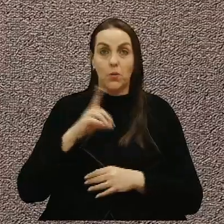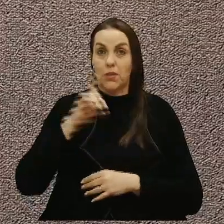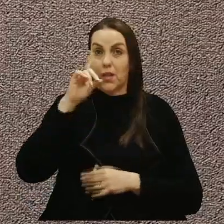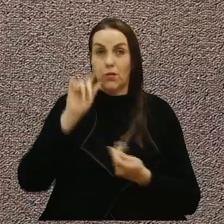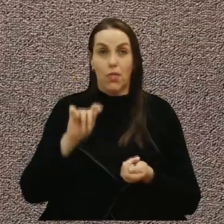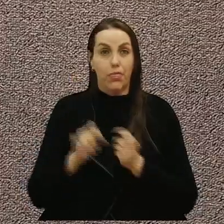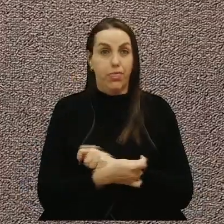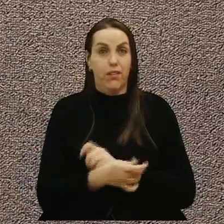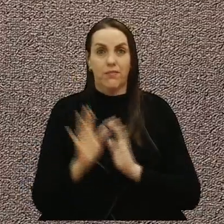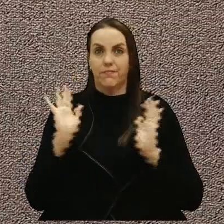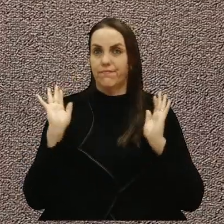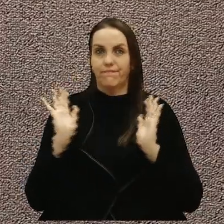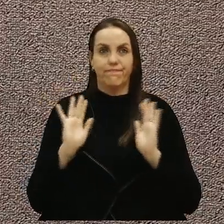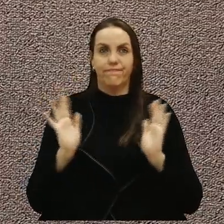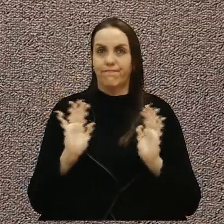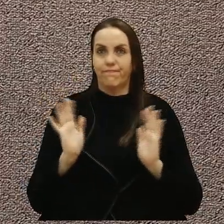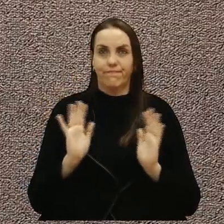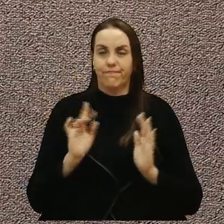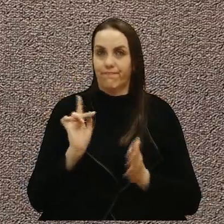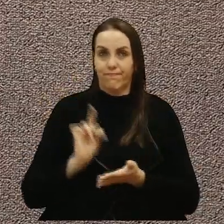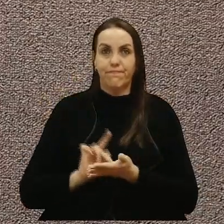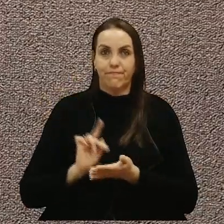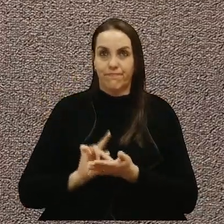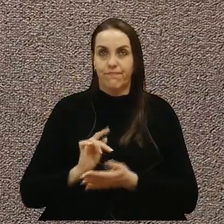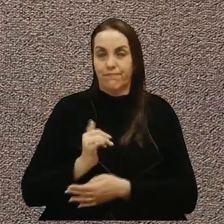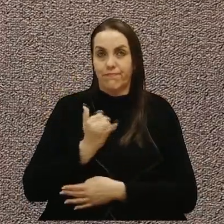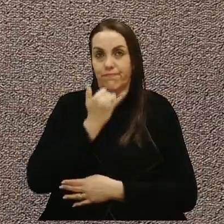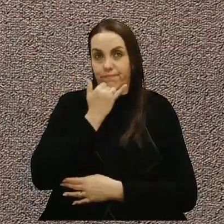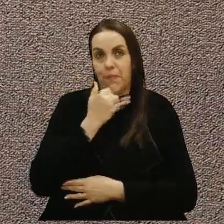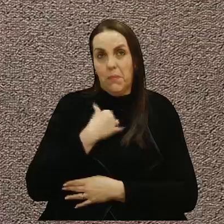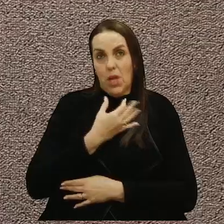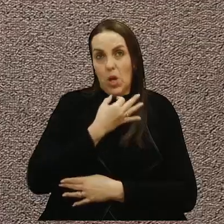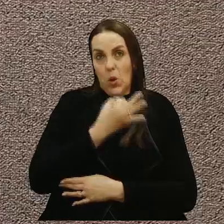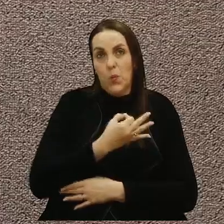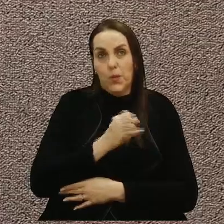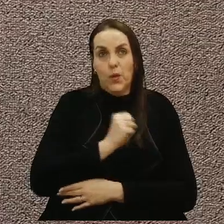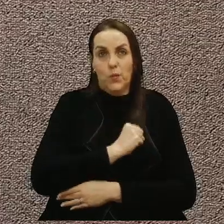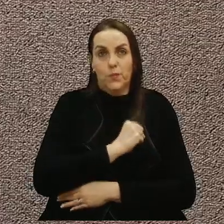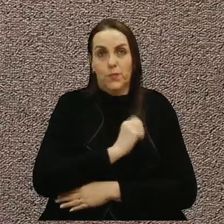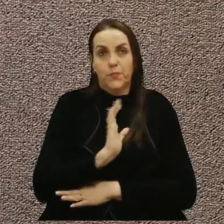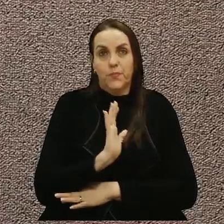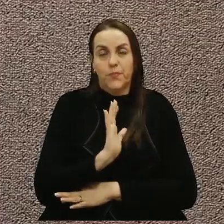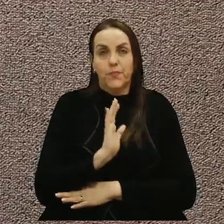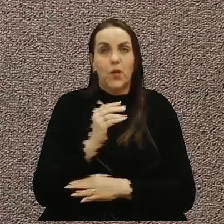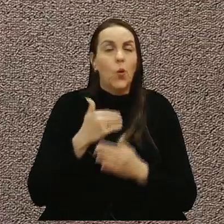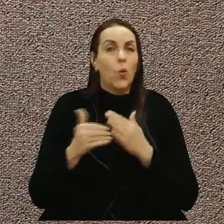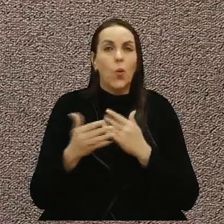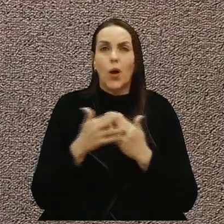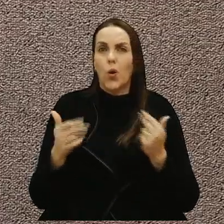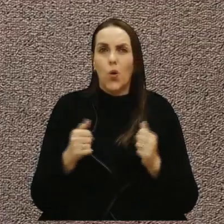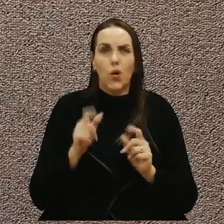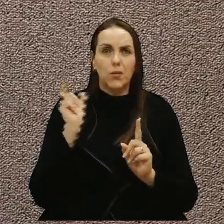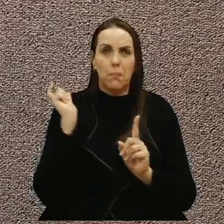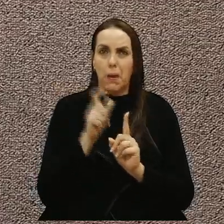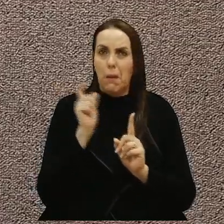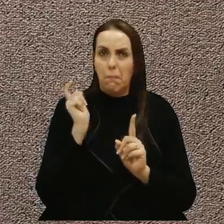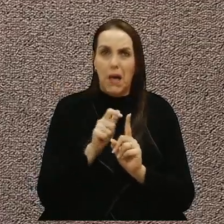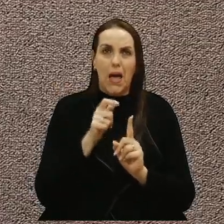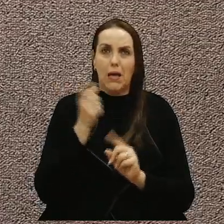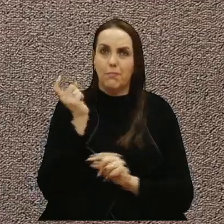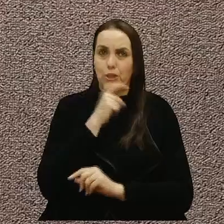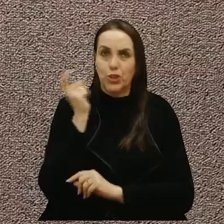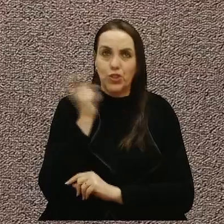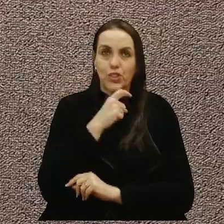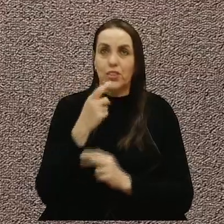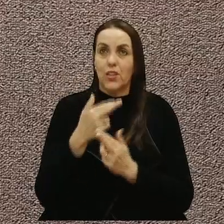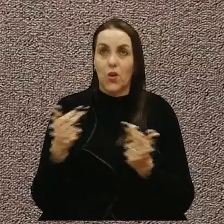tudo. E é verdade, distorceram tudo, na minha modesta opinião. Porque é o seguinte, qualquer coisa que gere calúnia, difamação, qualquer outra coisa, tem